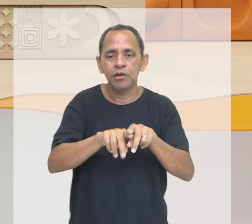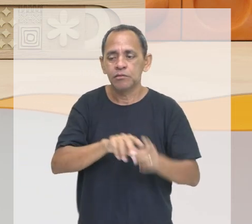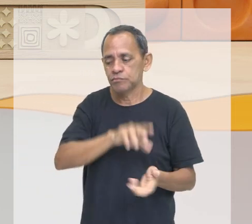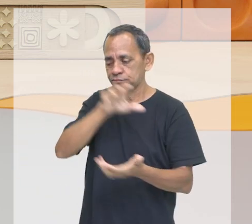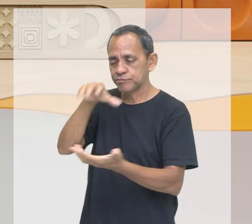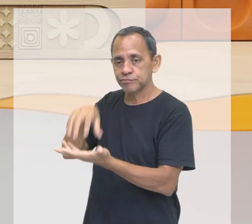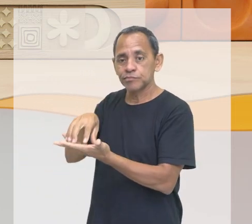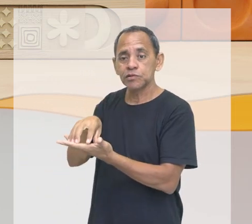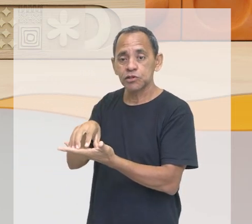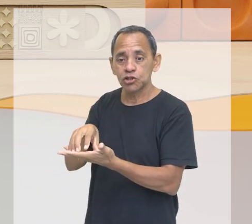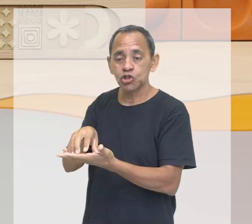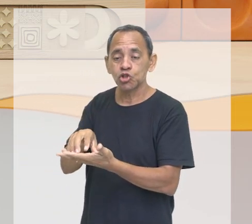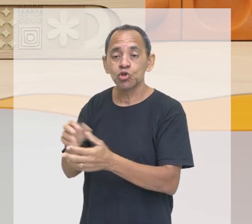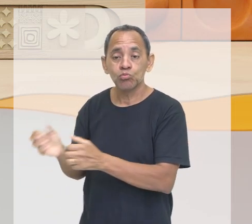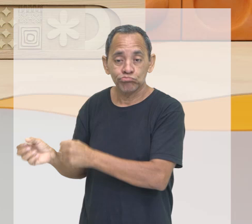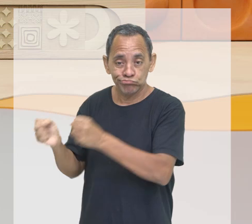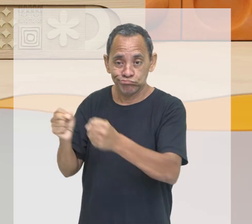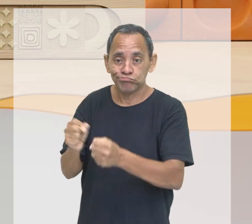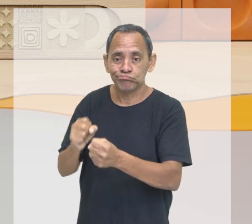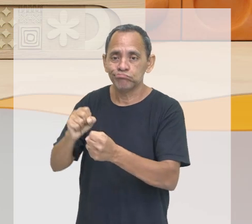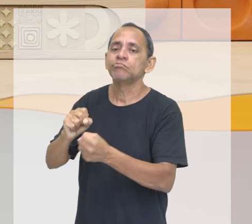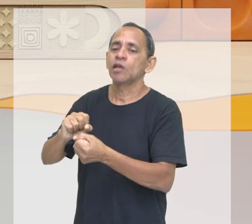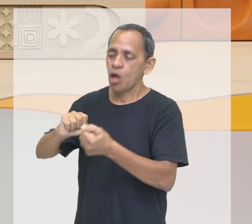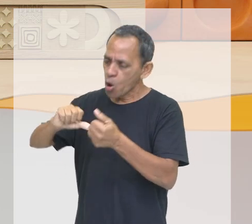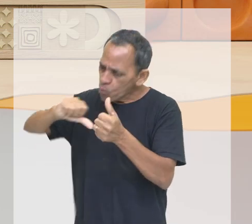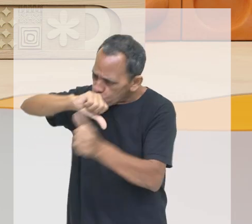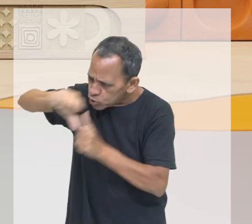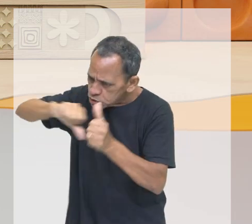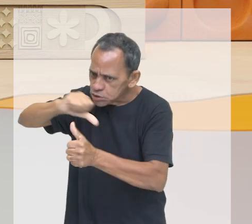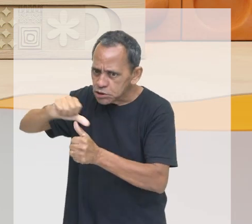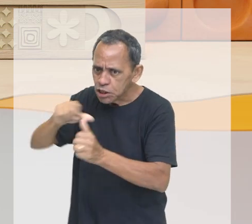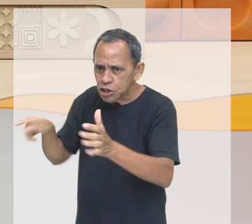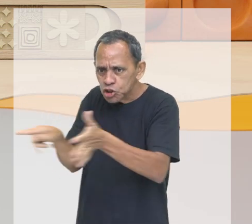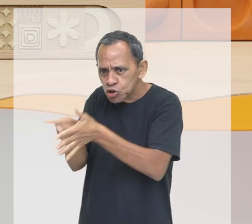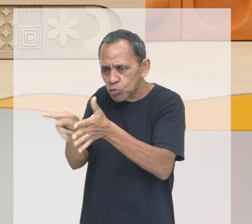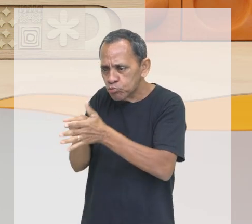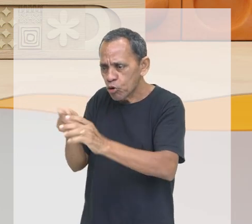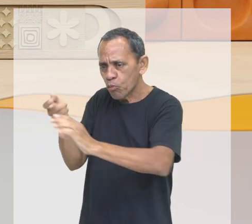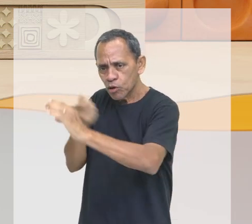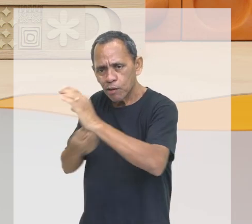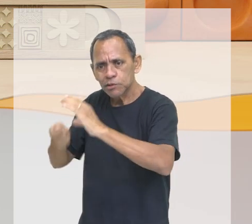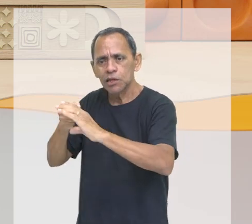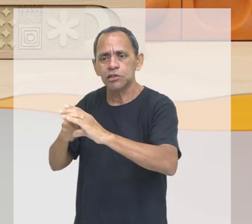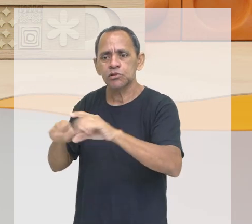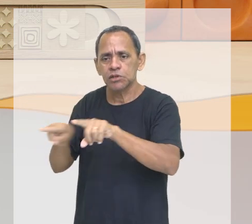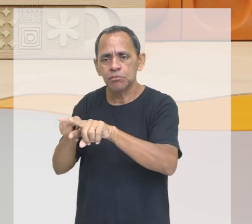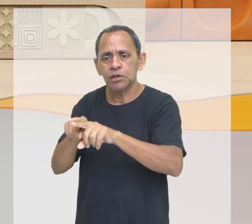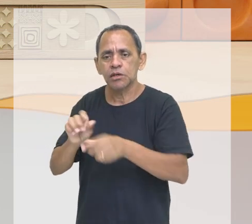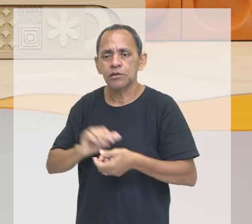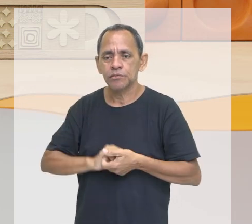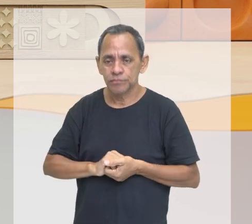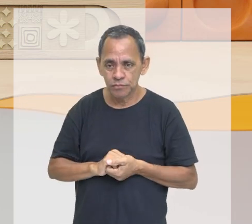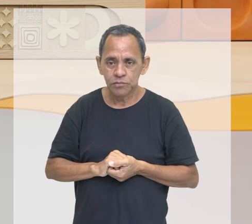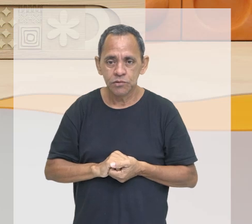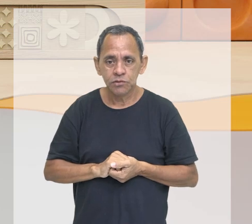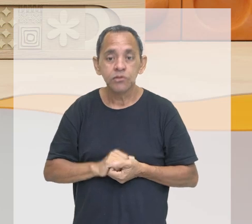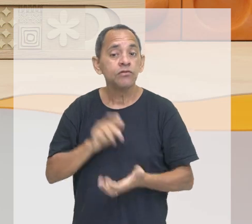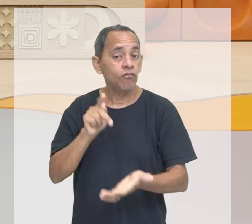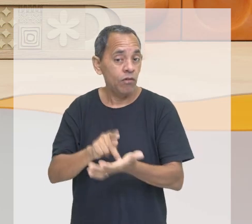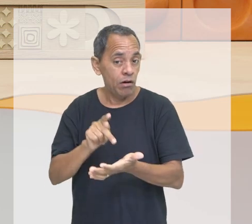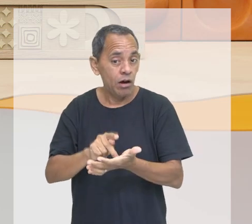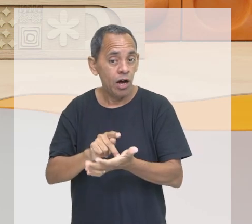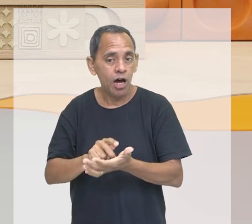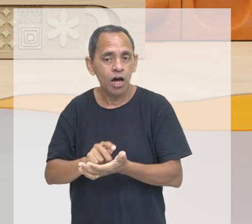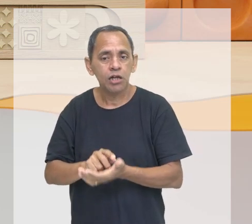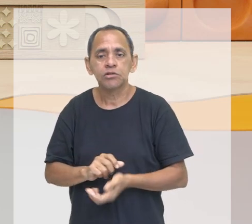que o poder era atingido através de reformas no próprio capitalismo, que, por um acaso, os bolcheviques diziam que